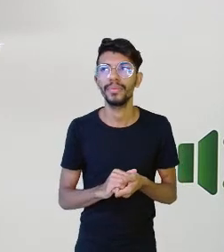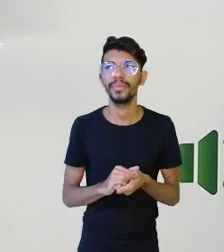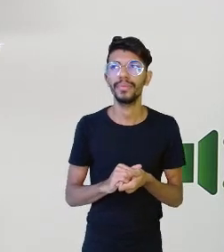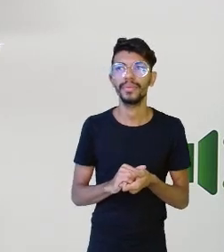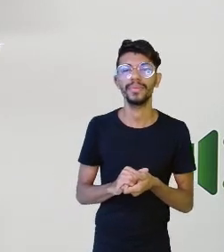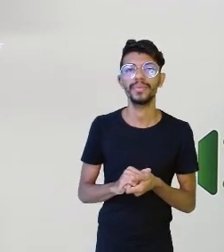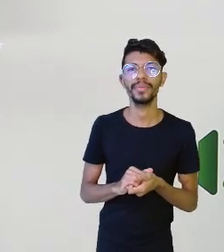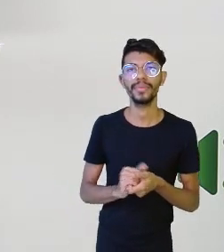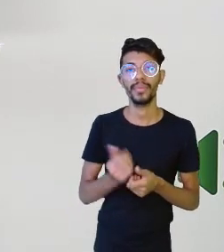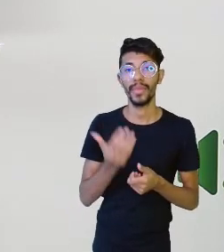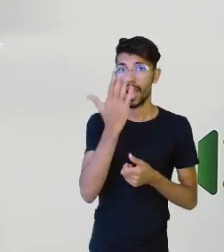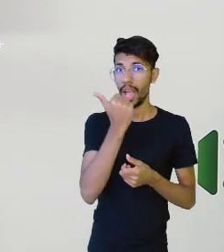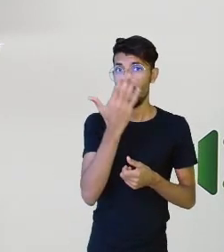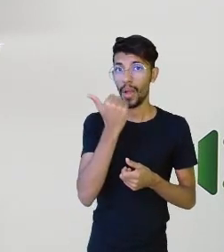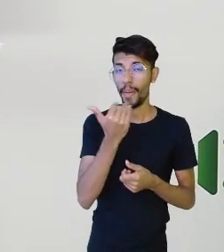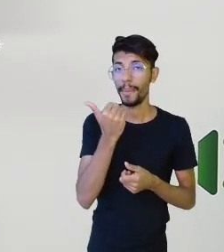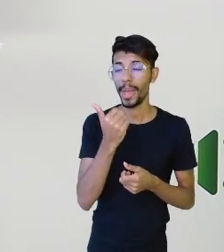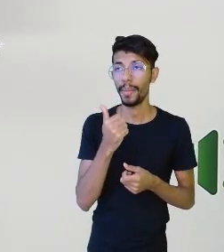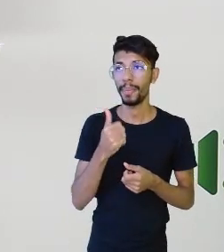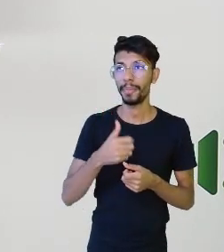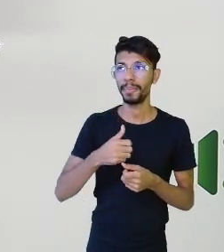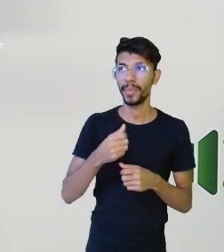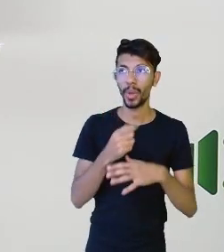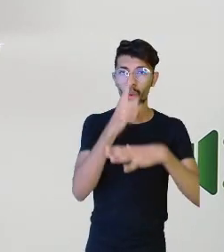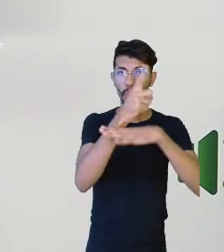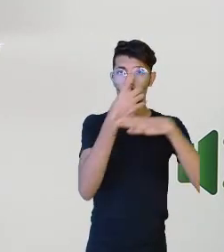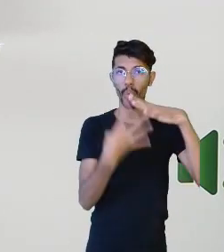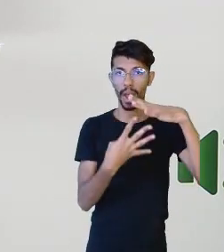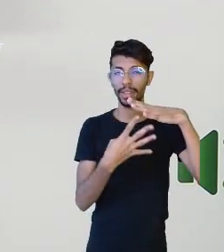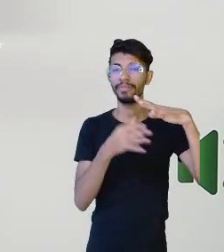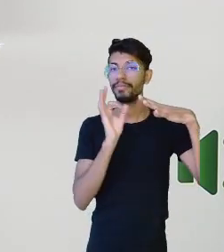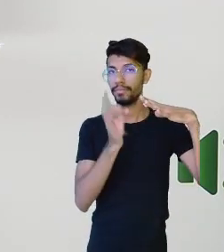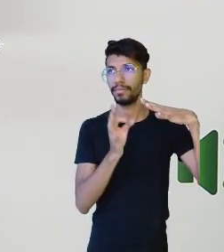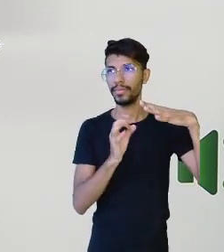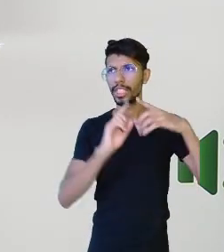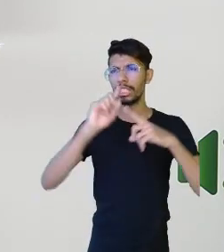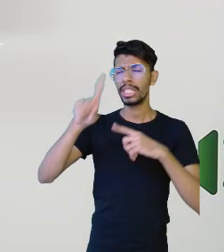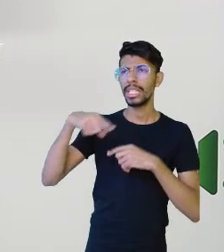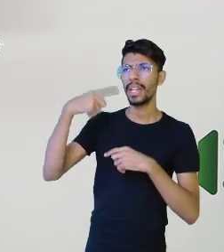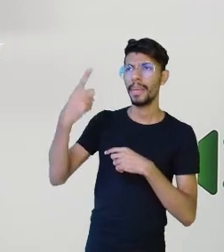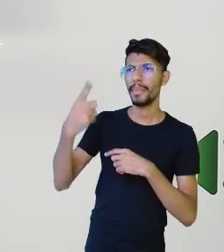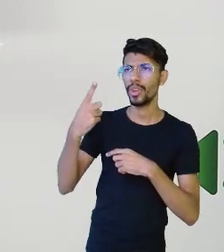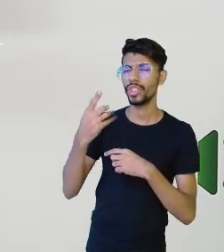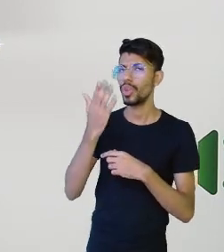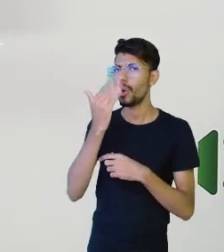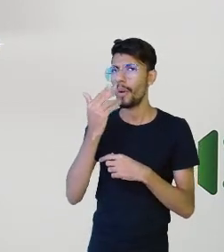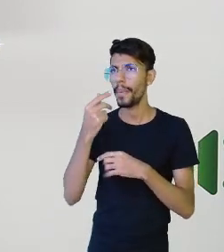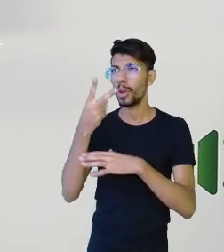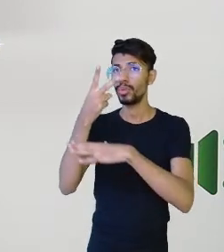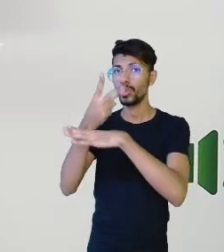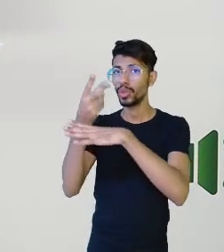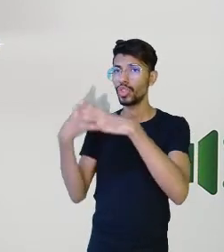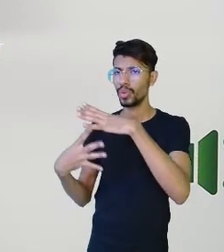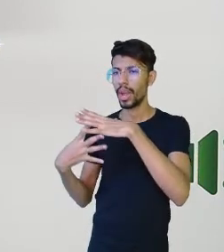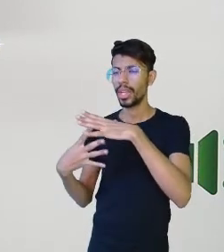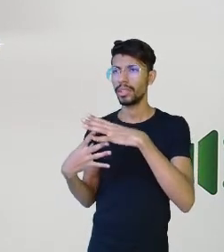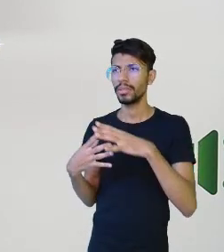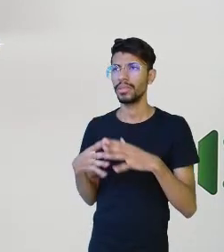Ela comeu 1/4 primeiro e depois comeu